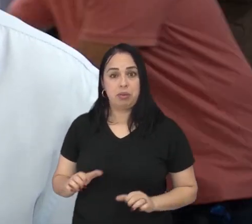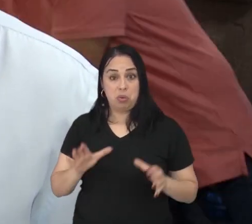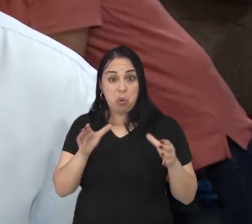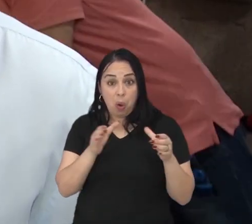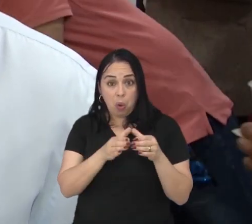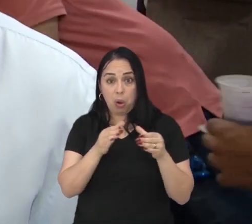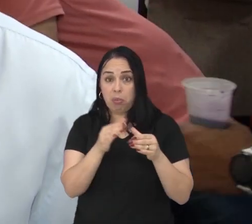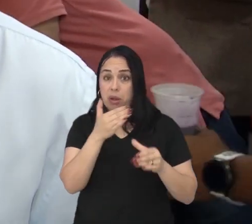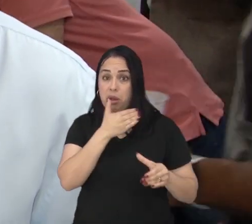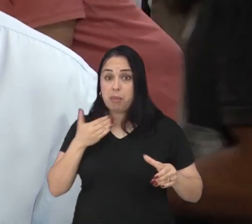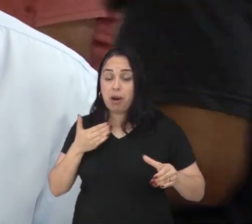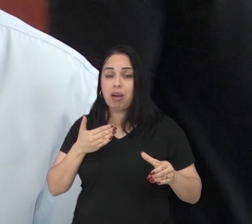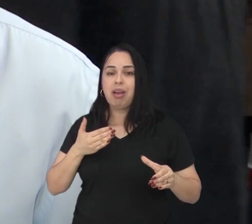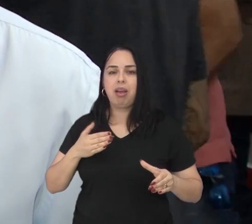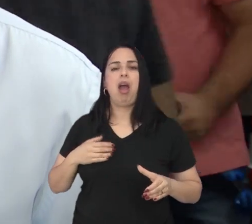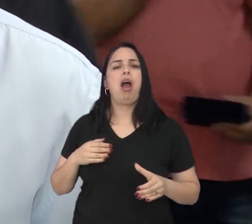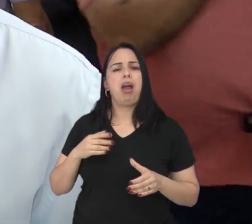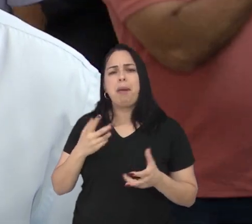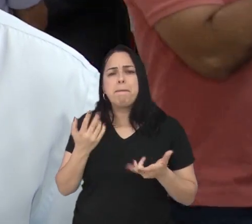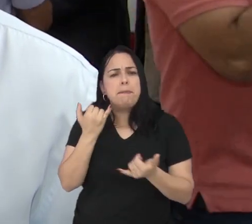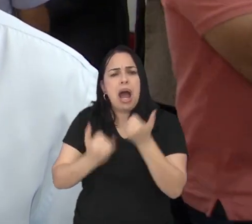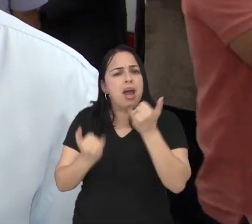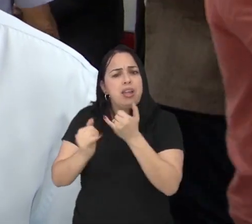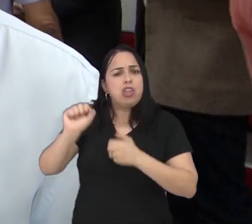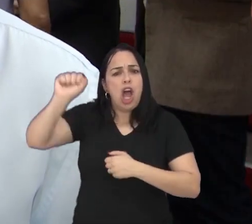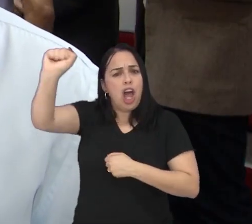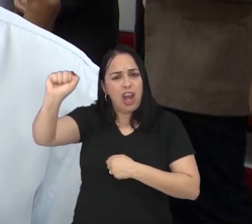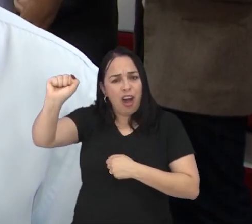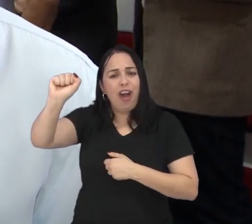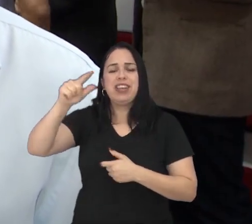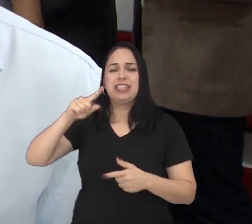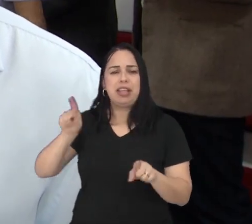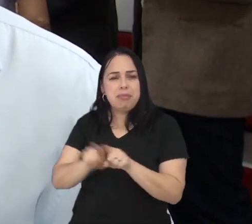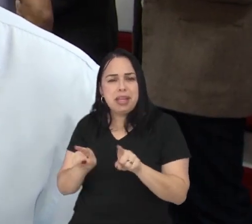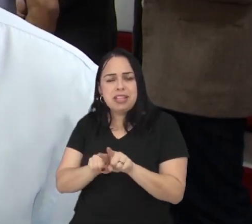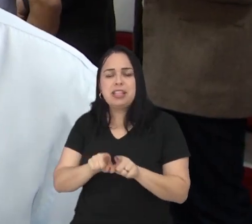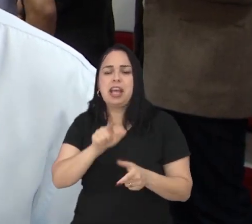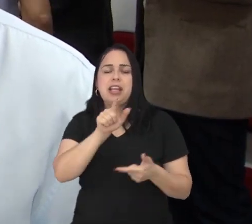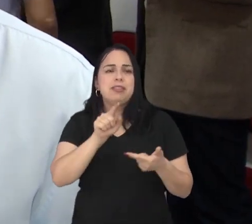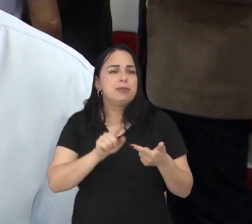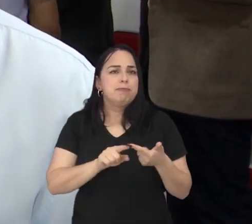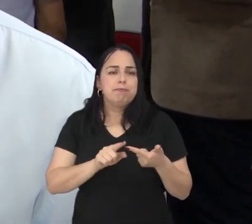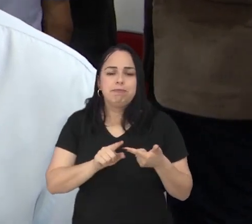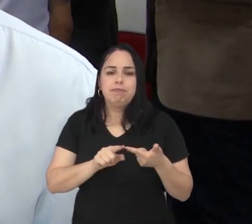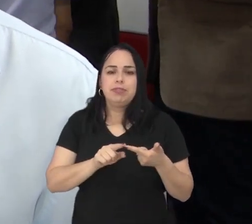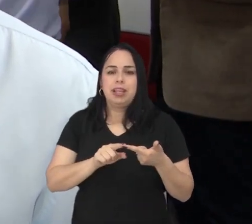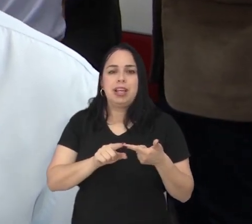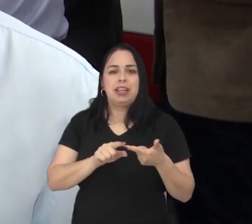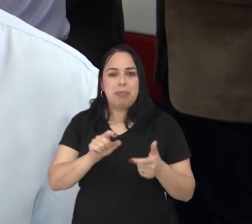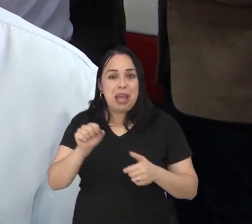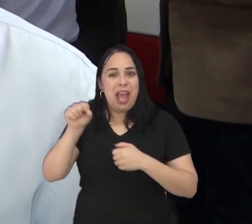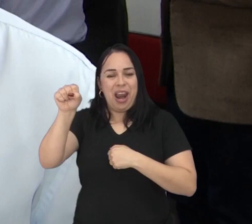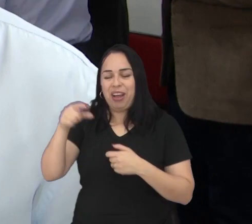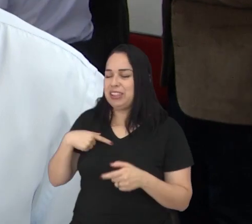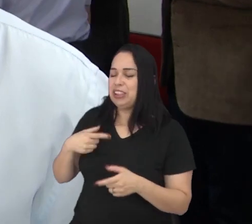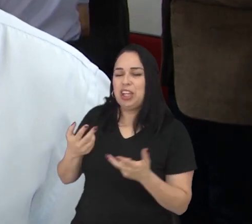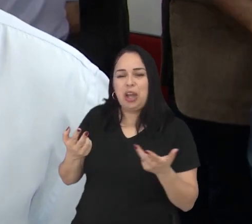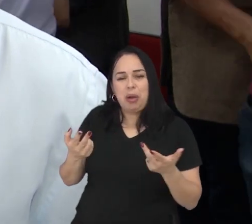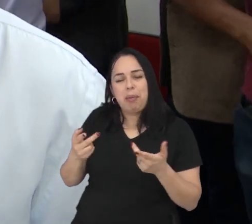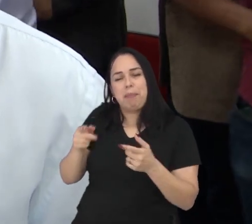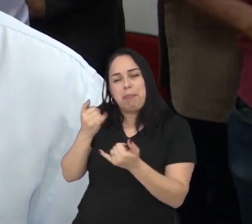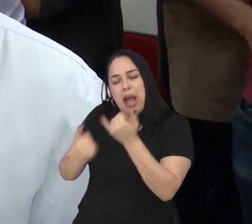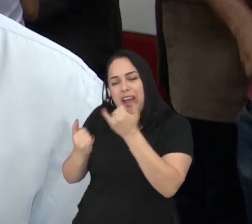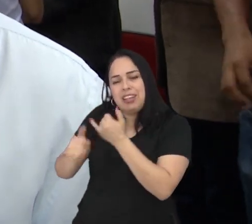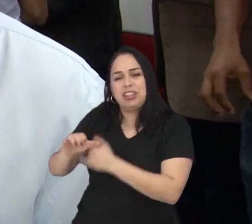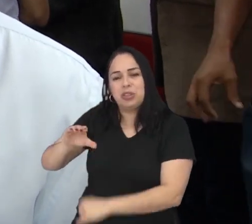da cidade de São José dos Campos. Eles são heróis do Instituto de Aeronáutica e Espaço, eles são heróis do